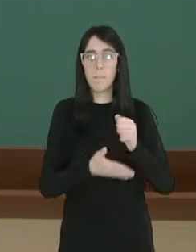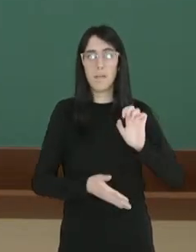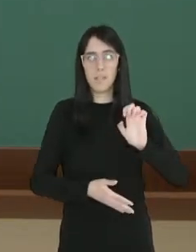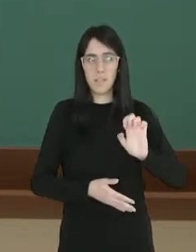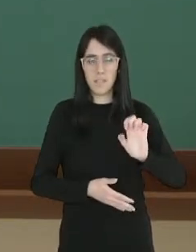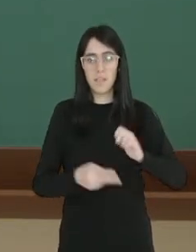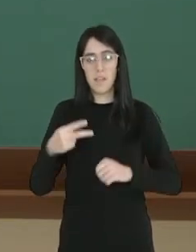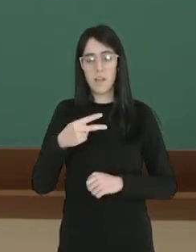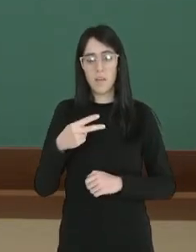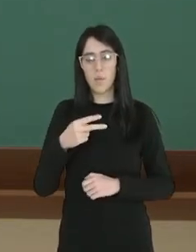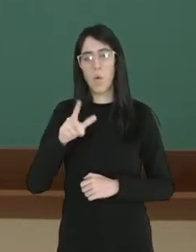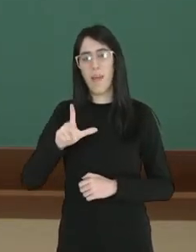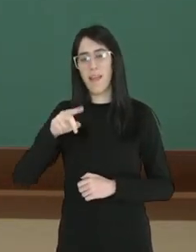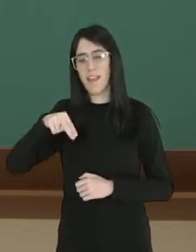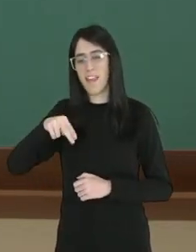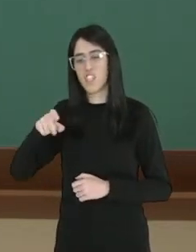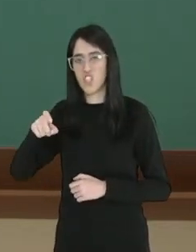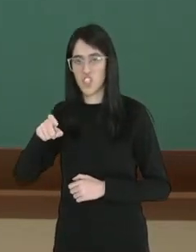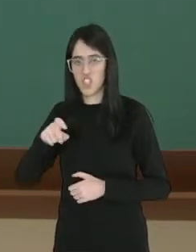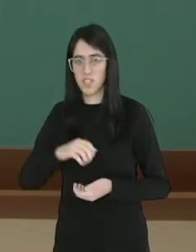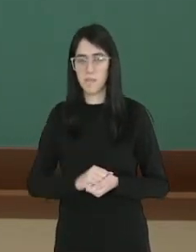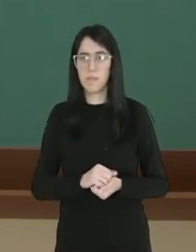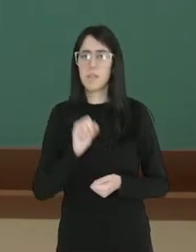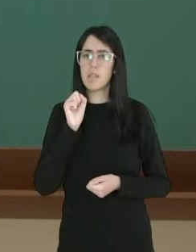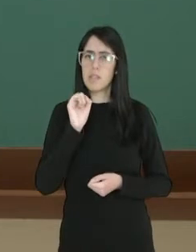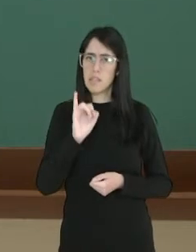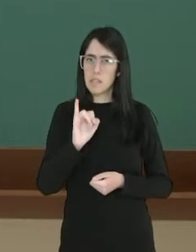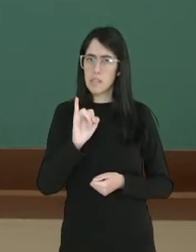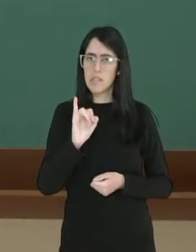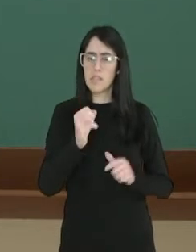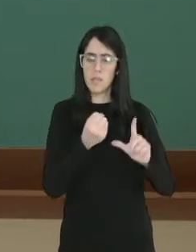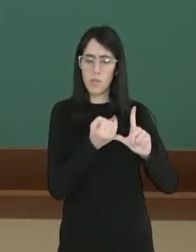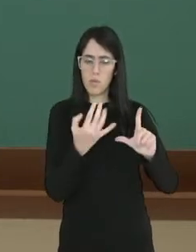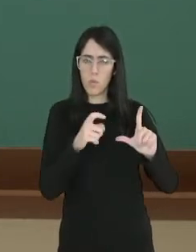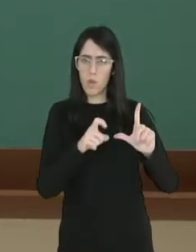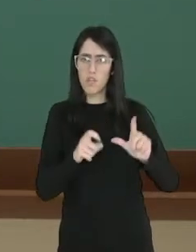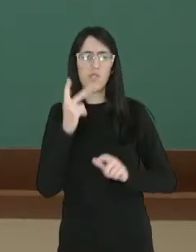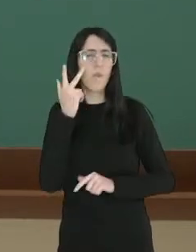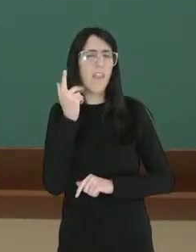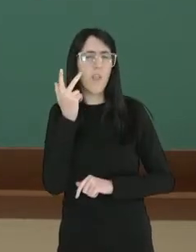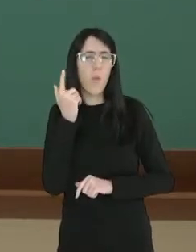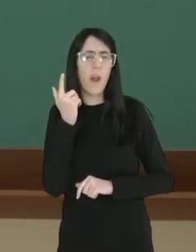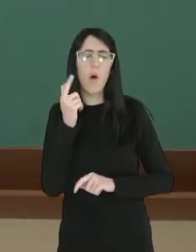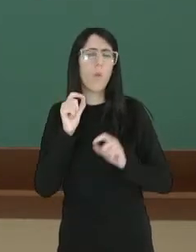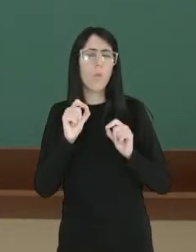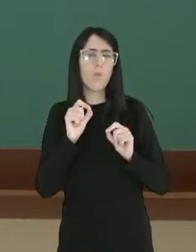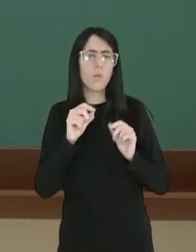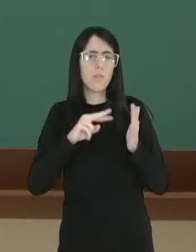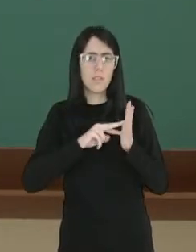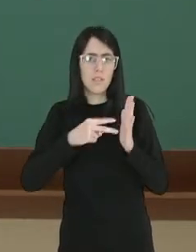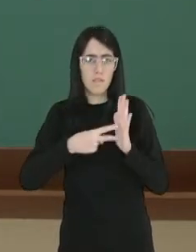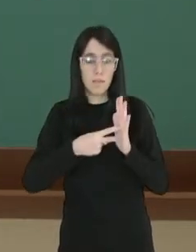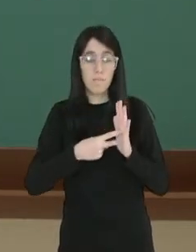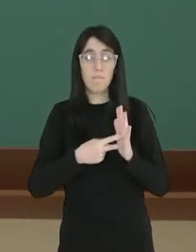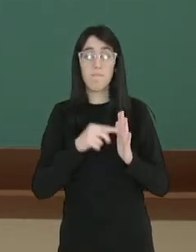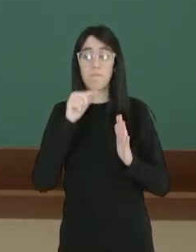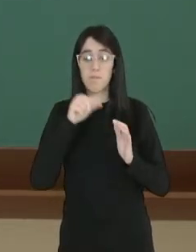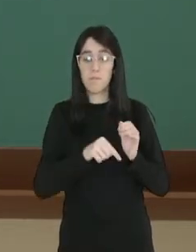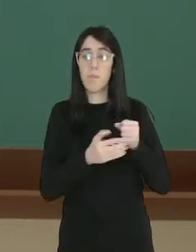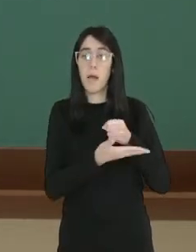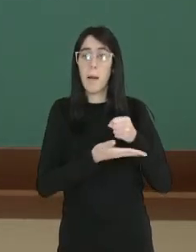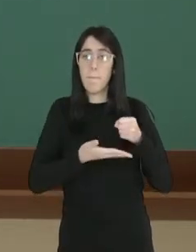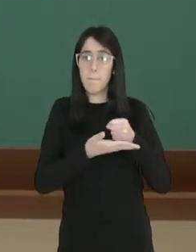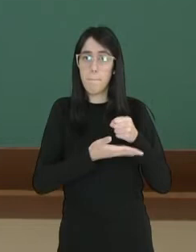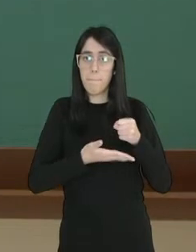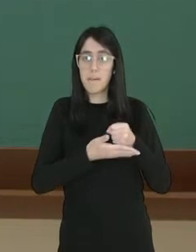ln de x. Então, quando falar logaritmo natural, nós vamos lembrar o seguinte, que a base tem